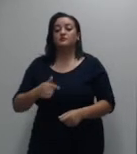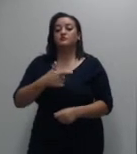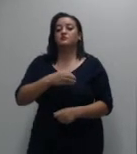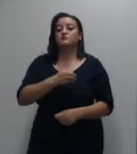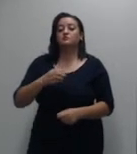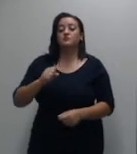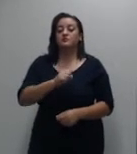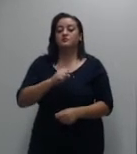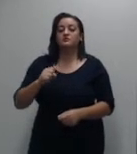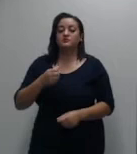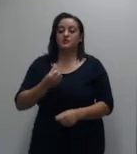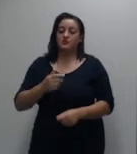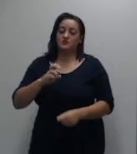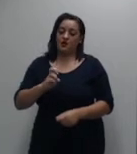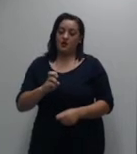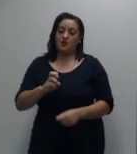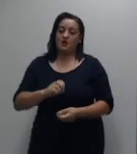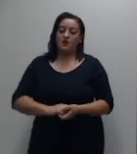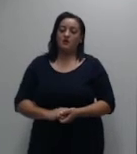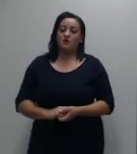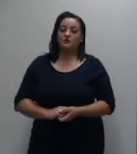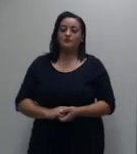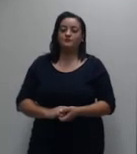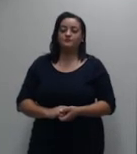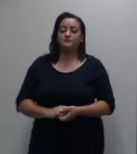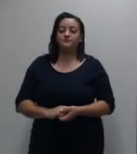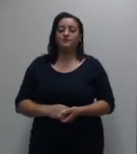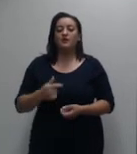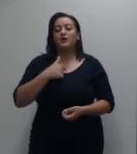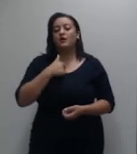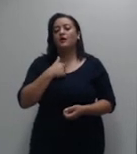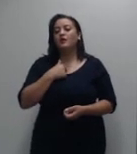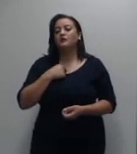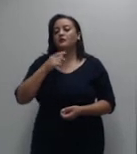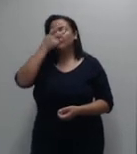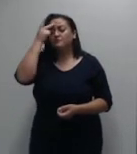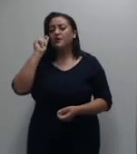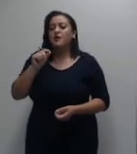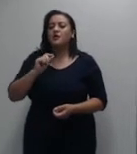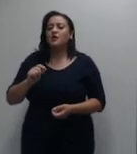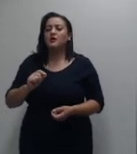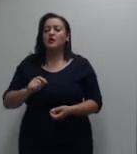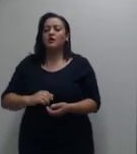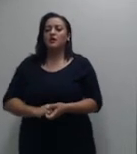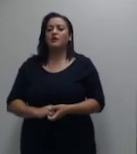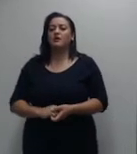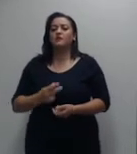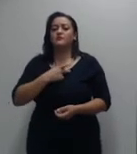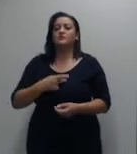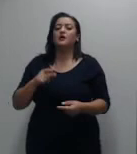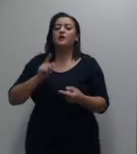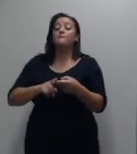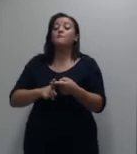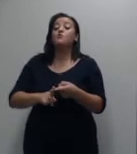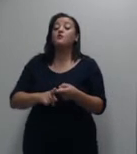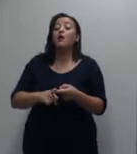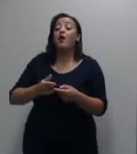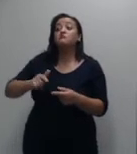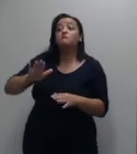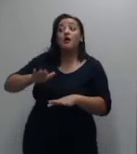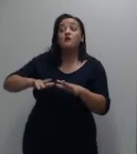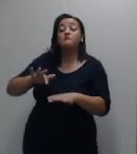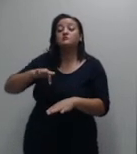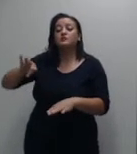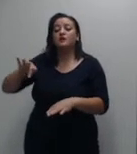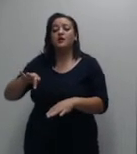2865 no Maranhão a gravidez eu quem vai iria presidir vou dizer porque iria ter um